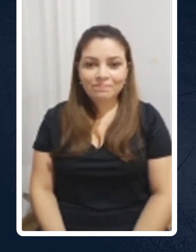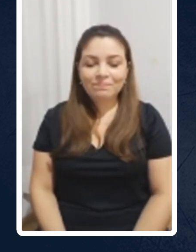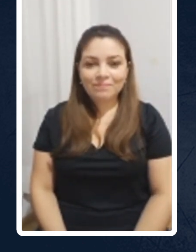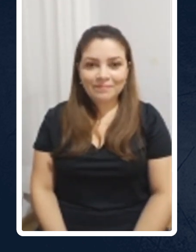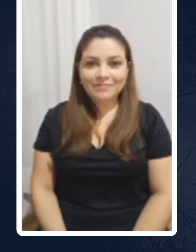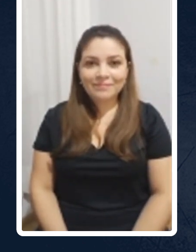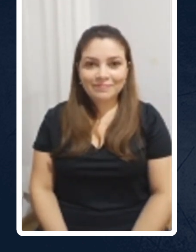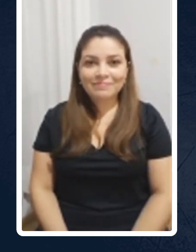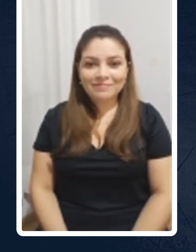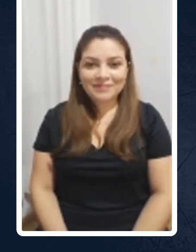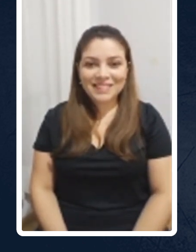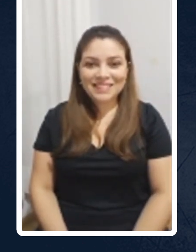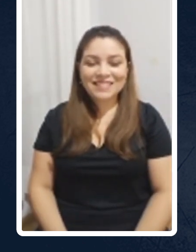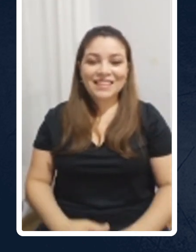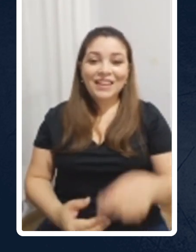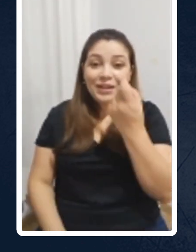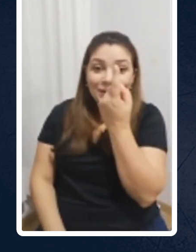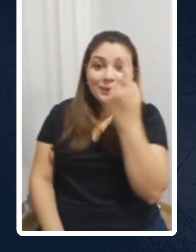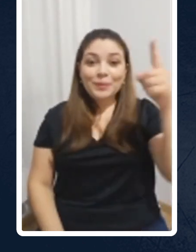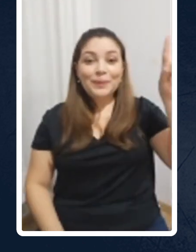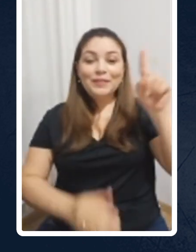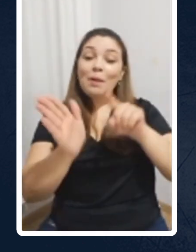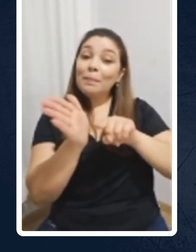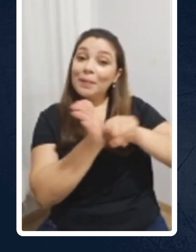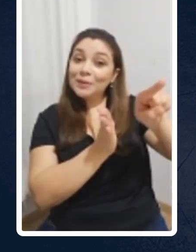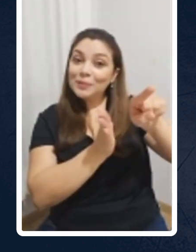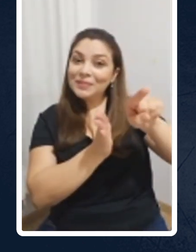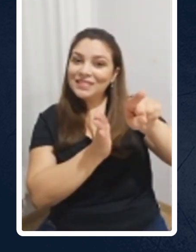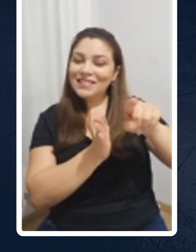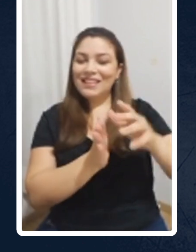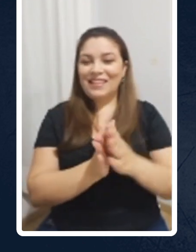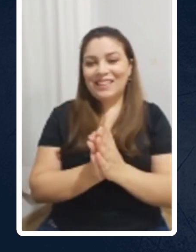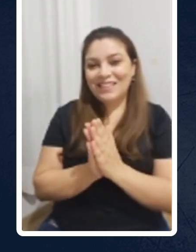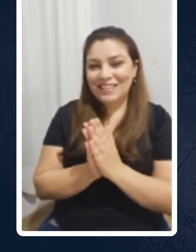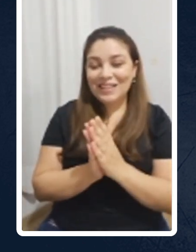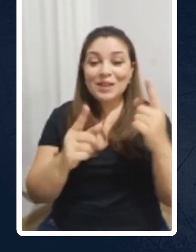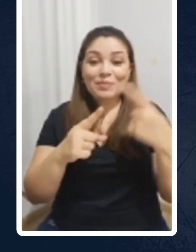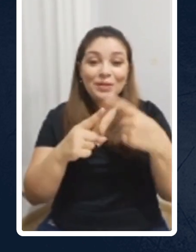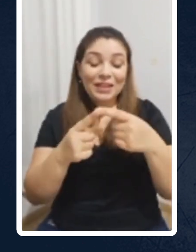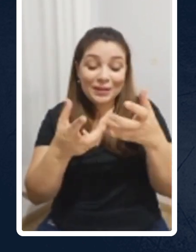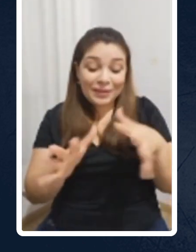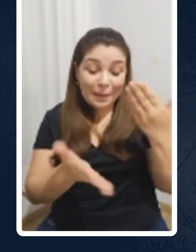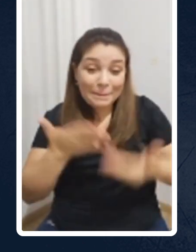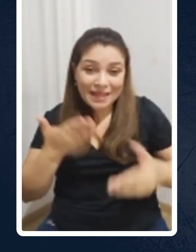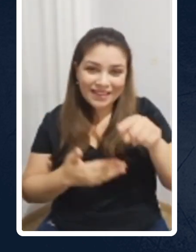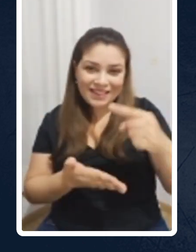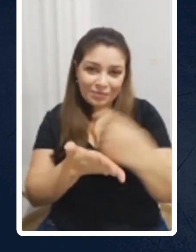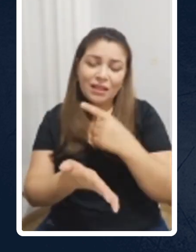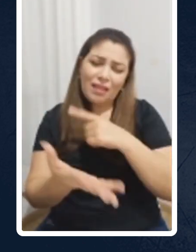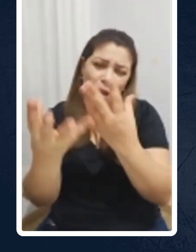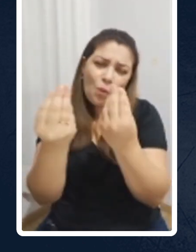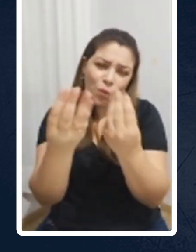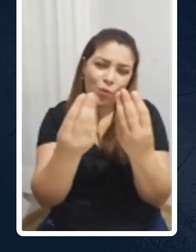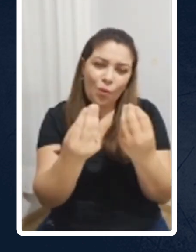Eu vou fazer mais uma, é a última pergunta, tá? Porque eu não queria deixar passar essa aqui. Tem muitas perguntas